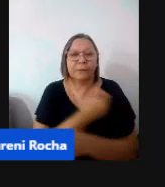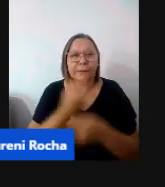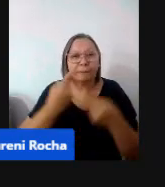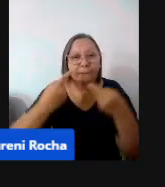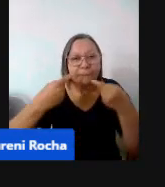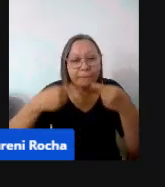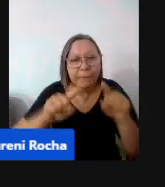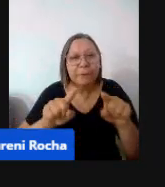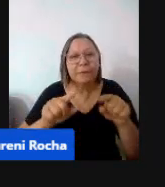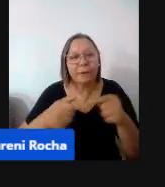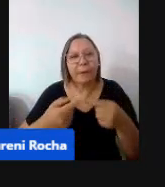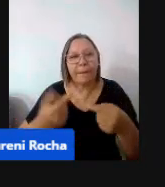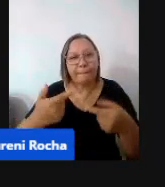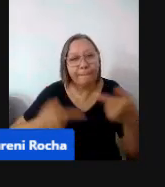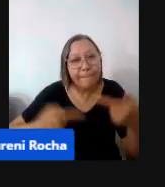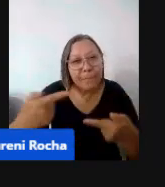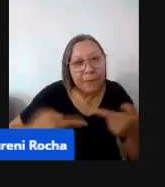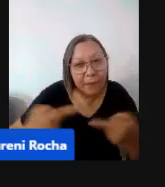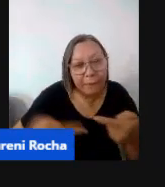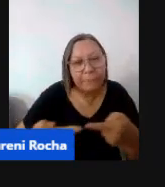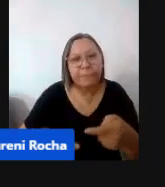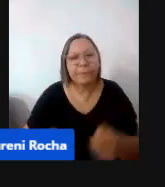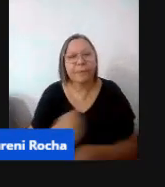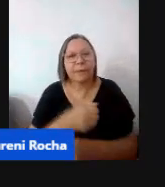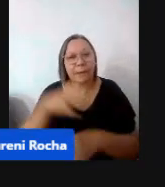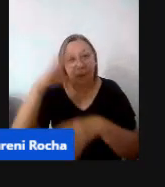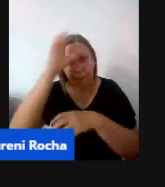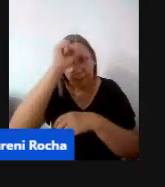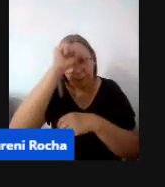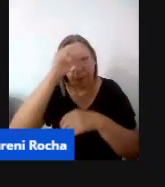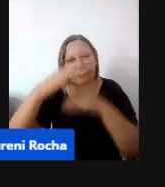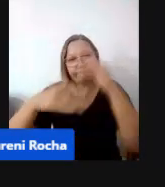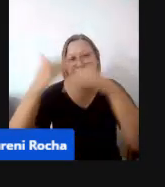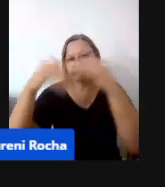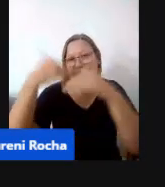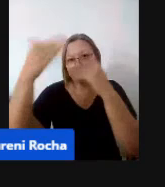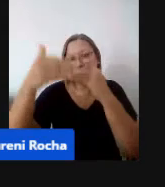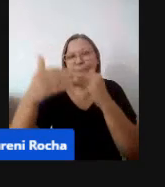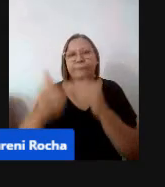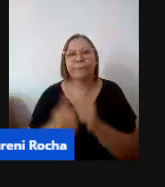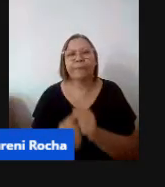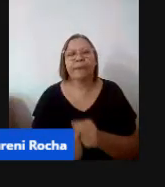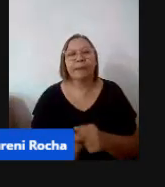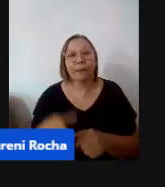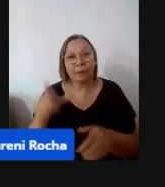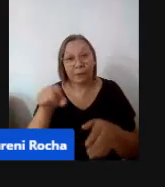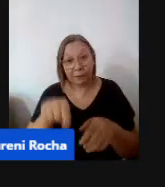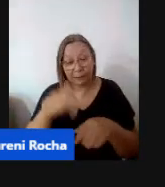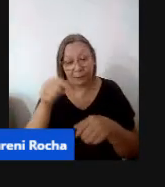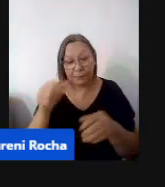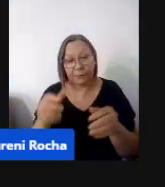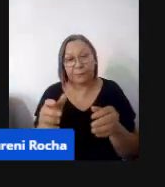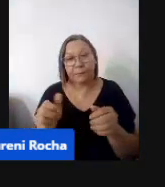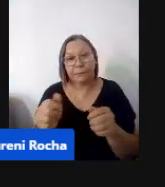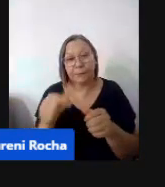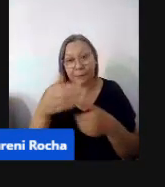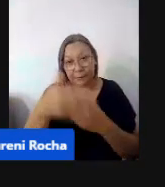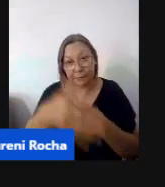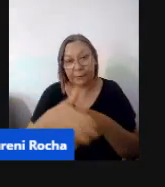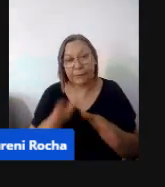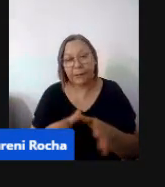Então, olha só essa funcionalidade. Nessa aula, eu trouxe o link de um vídeo do YouTube que pessoas de